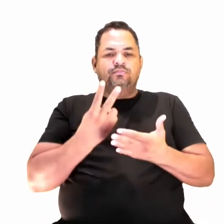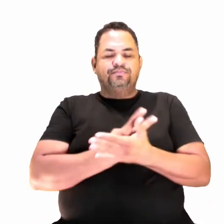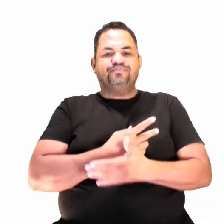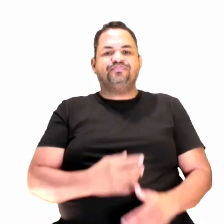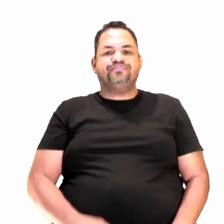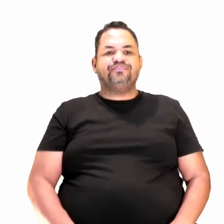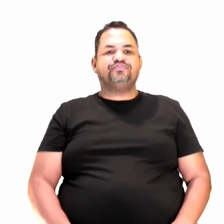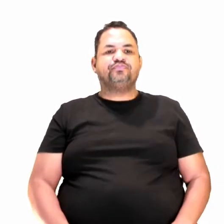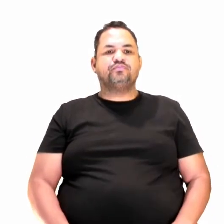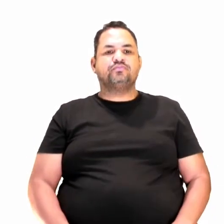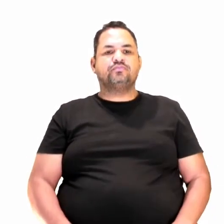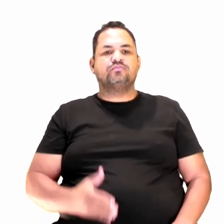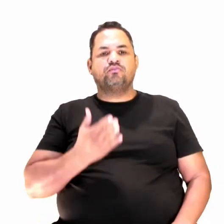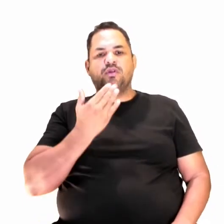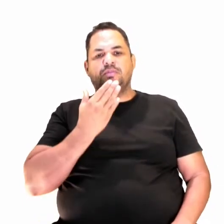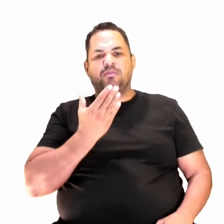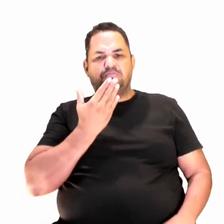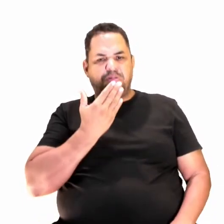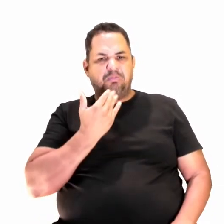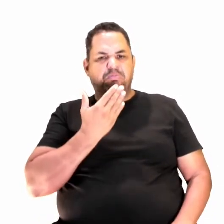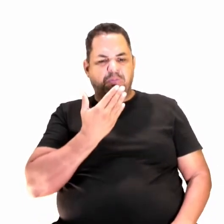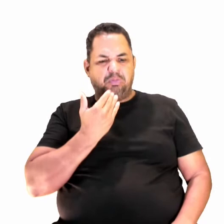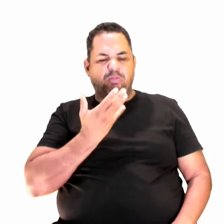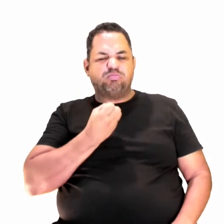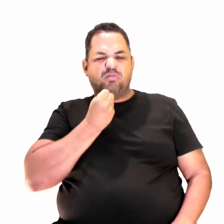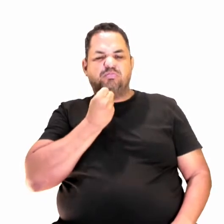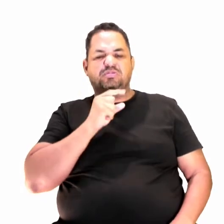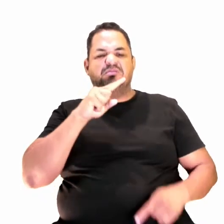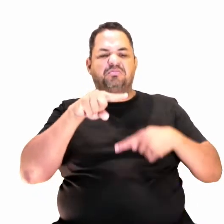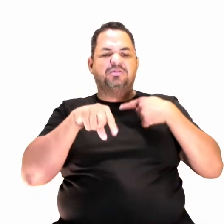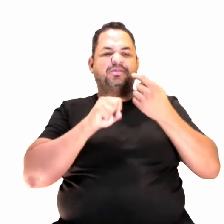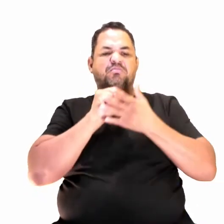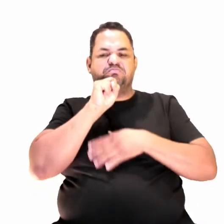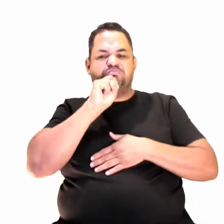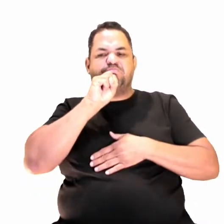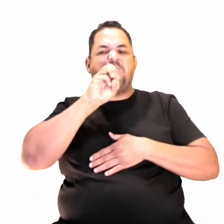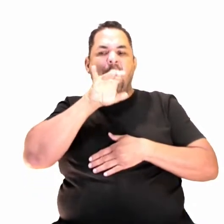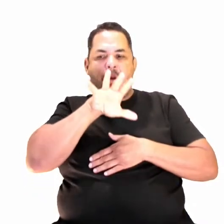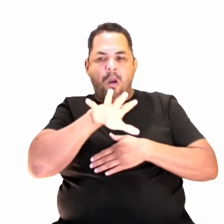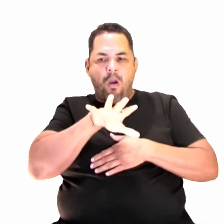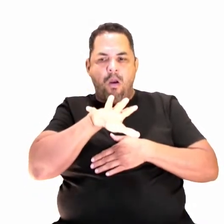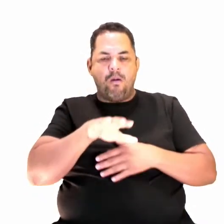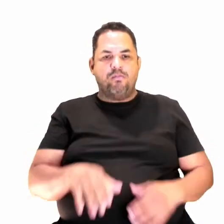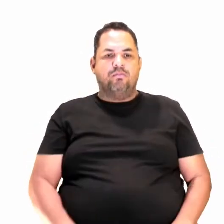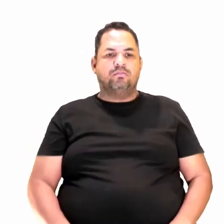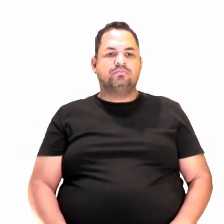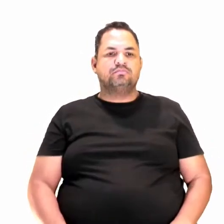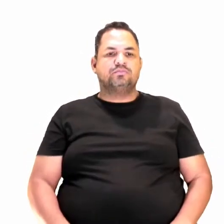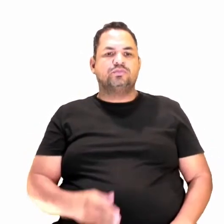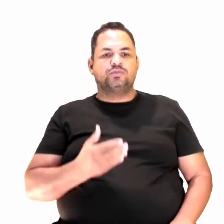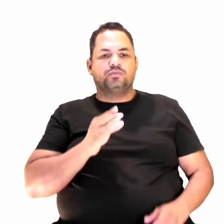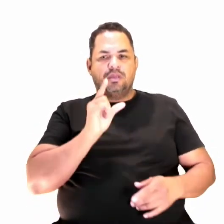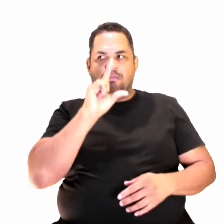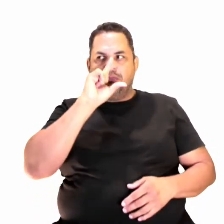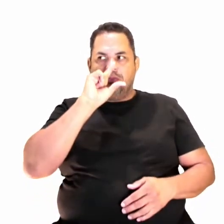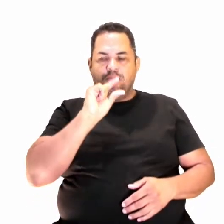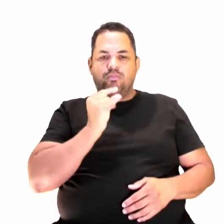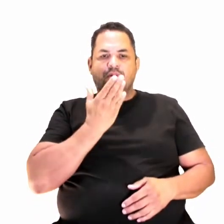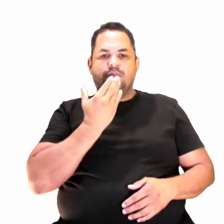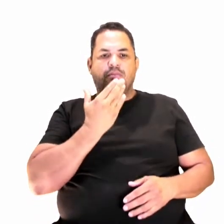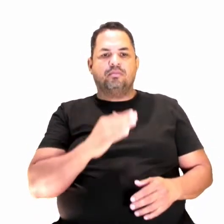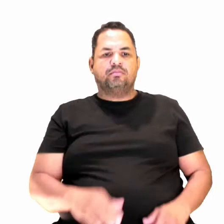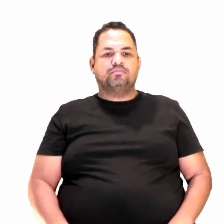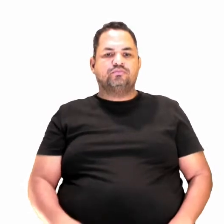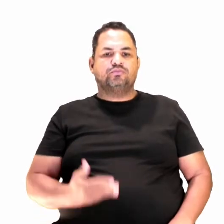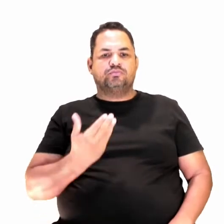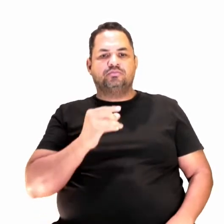lá. Comer de forma exagerada e provocar vômito. Comer porções bem pequenas.